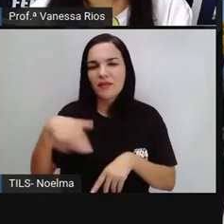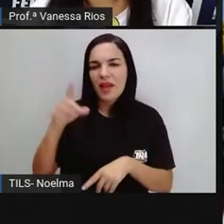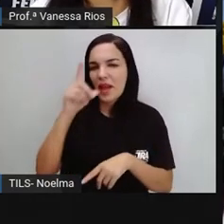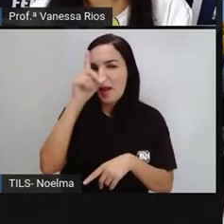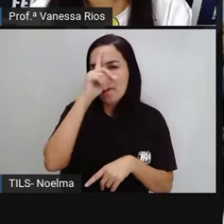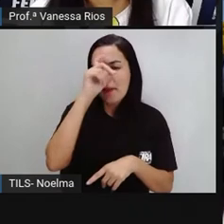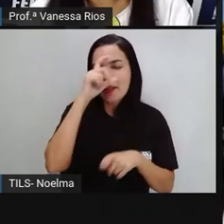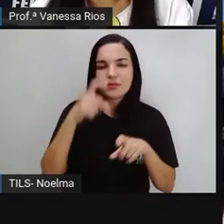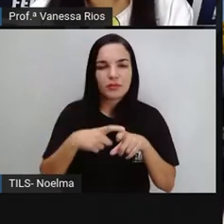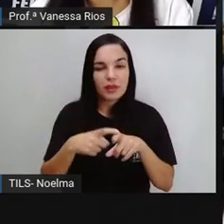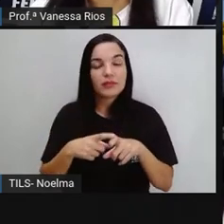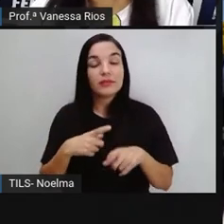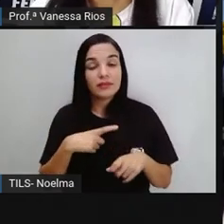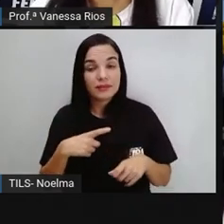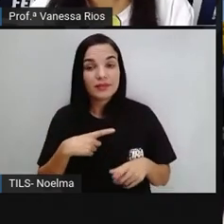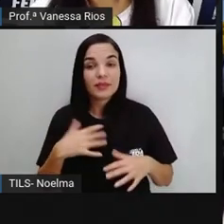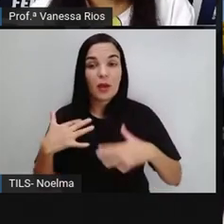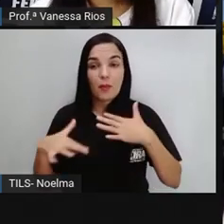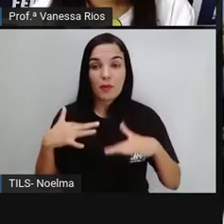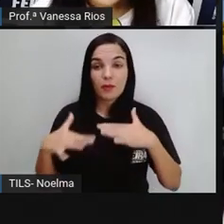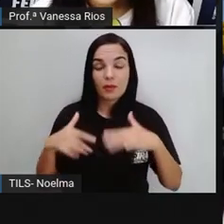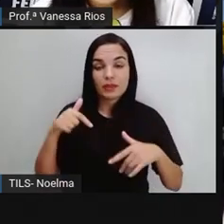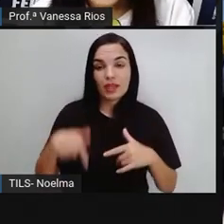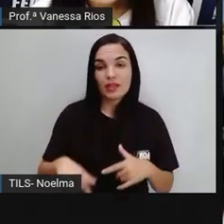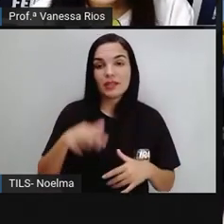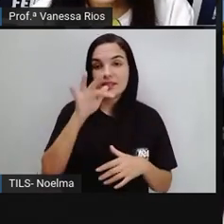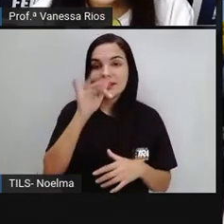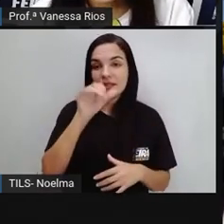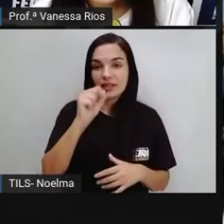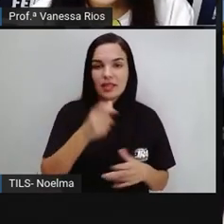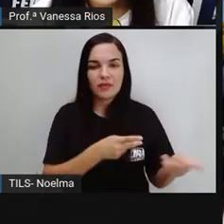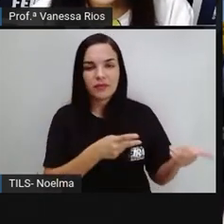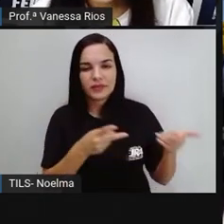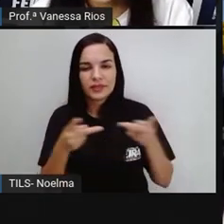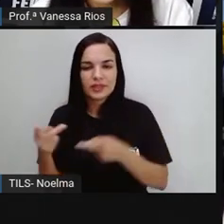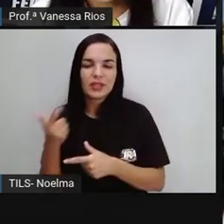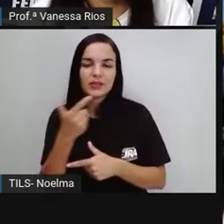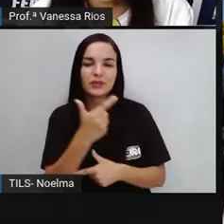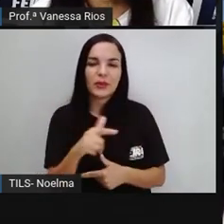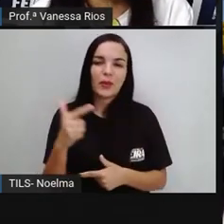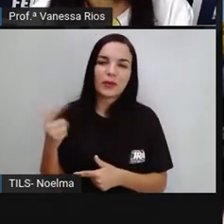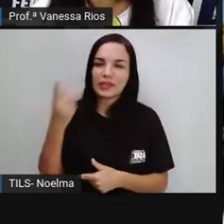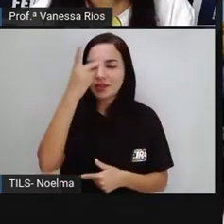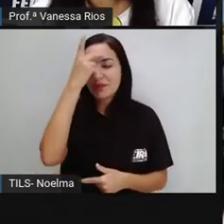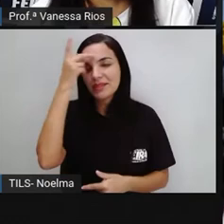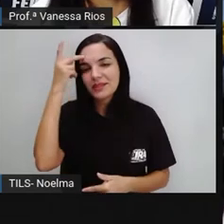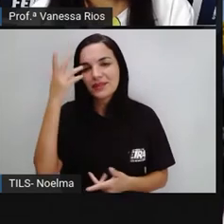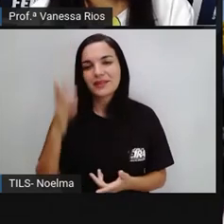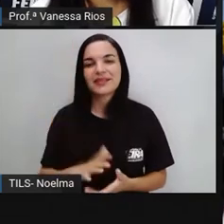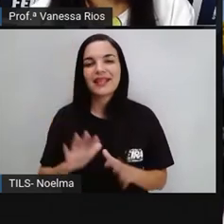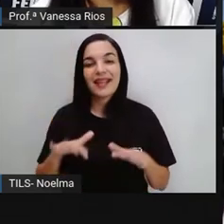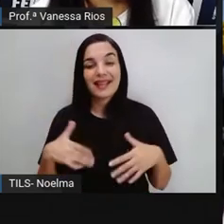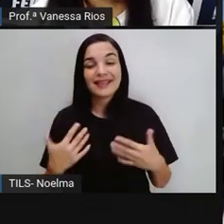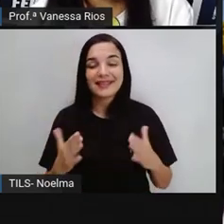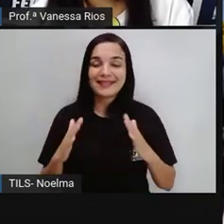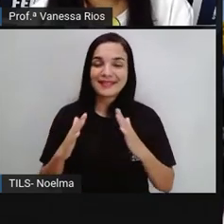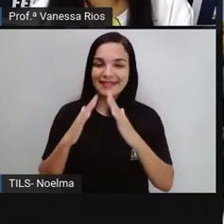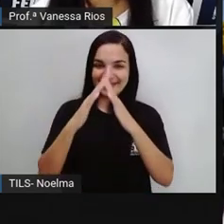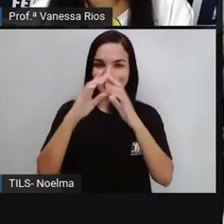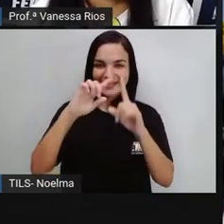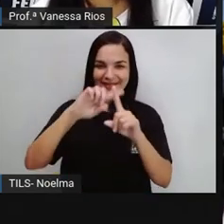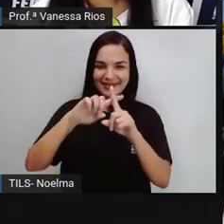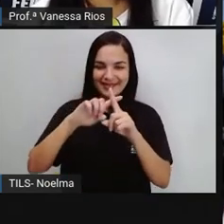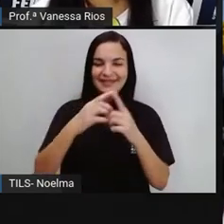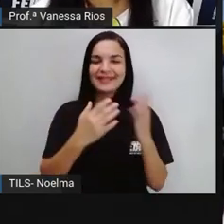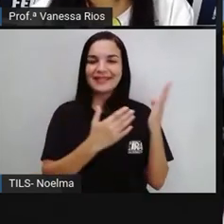Feira oferece e que faz movimentar a cidade com a visita de muitas pessoas diariamente. Então, essa igreja aí, a Igreja Senhor